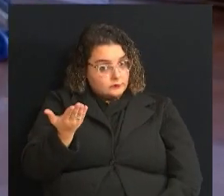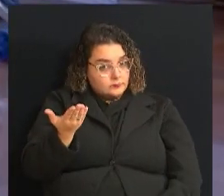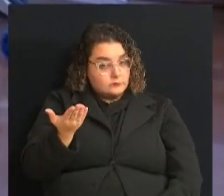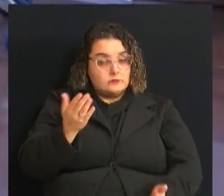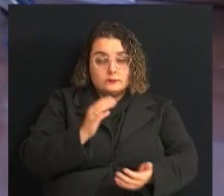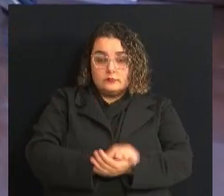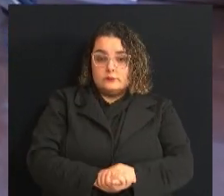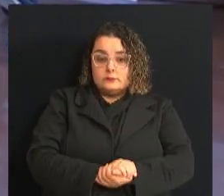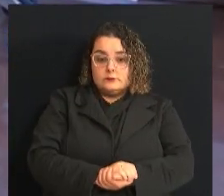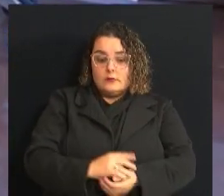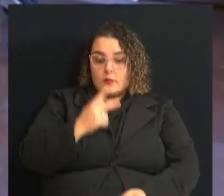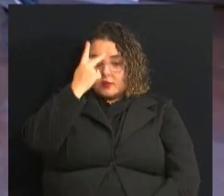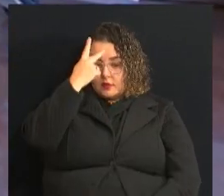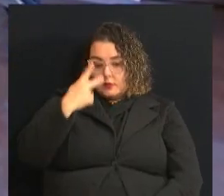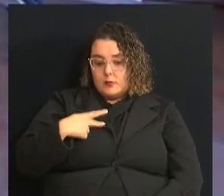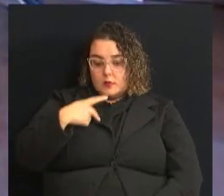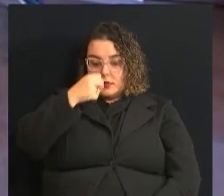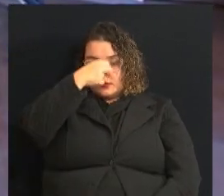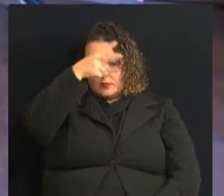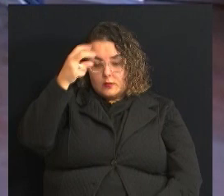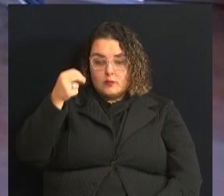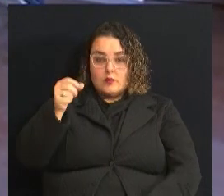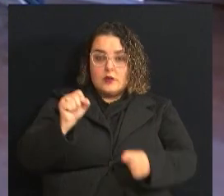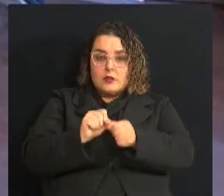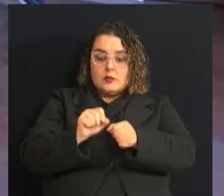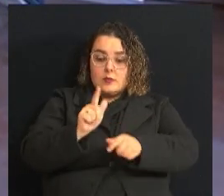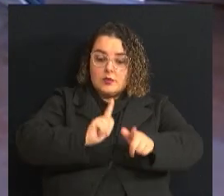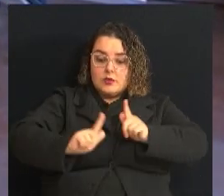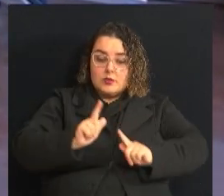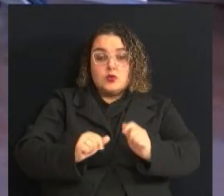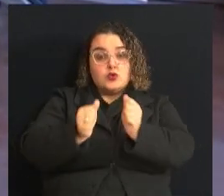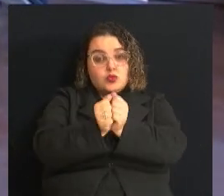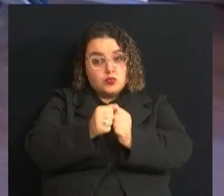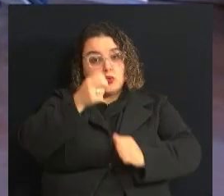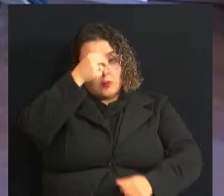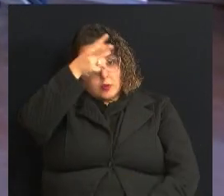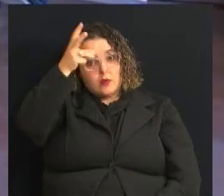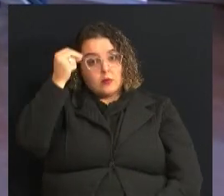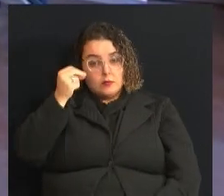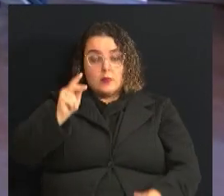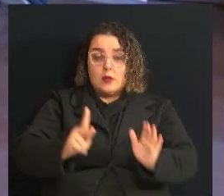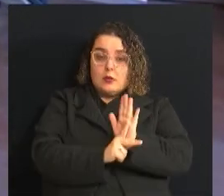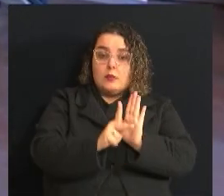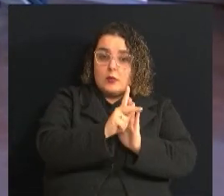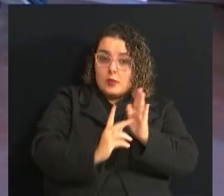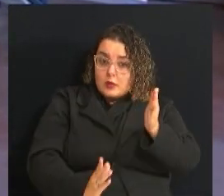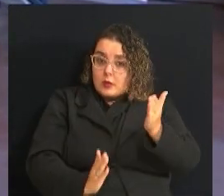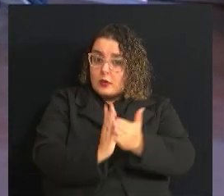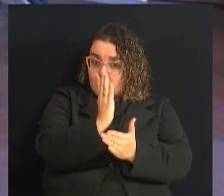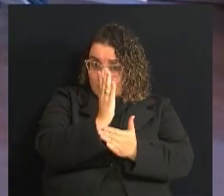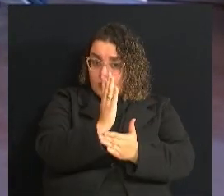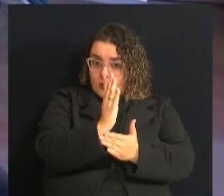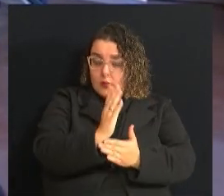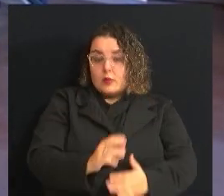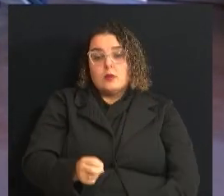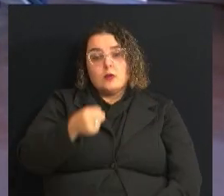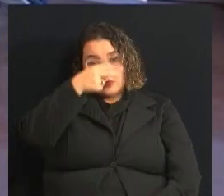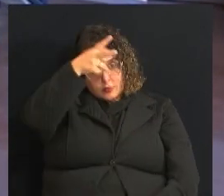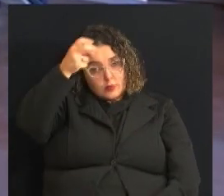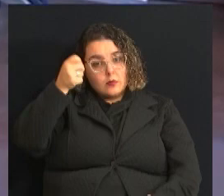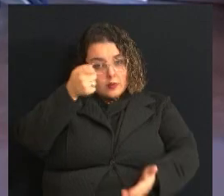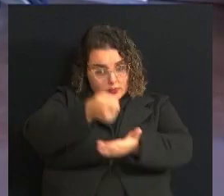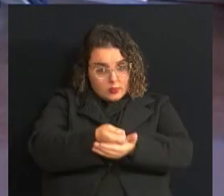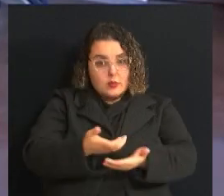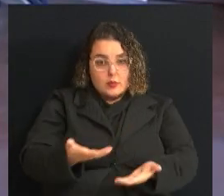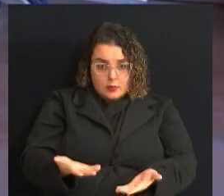estamos fazendo uma gestão junto ao prefeito municipal para que esse projeto seja aprovado e o prefeito faça cumprir através